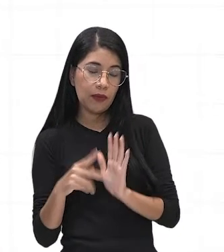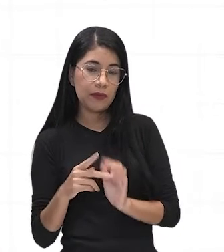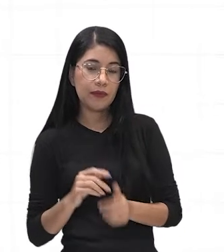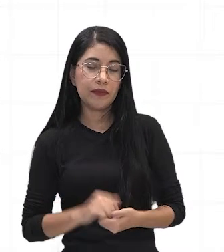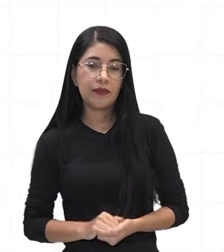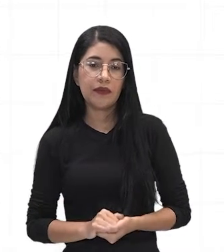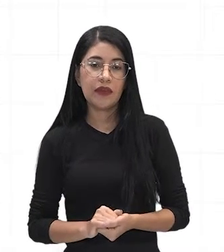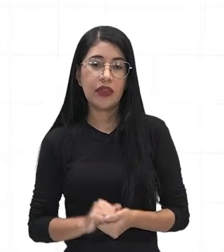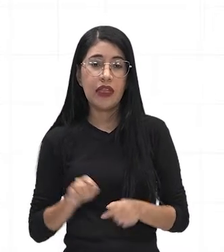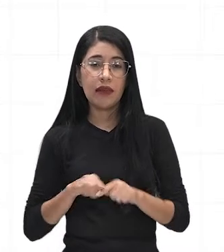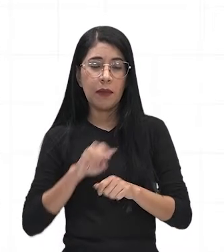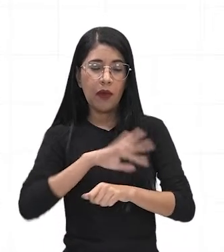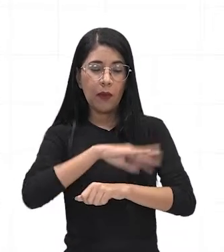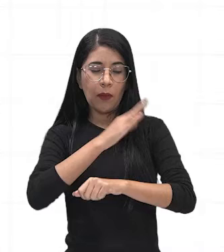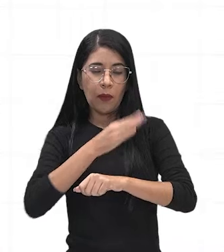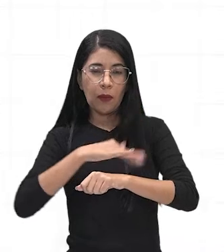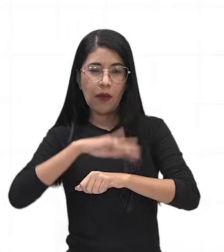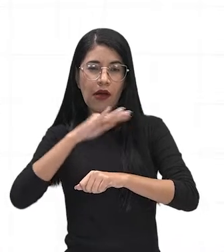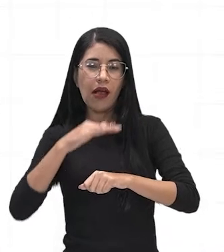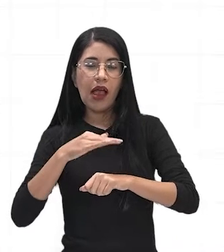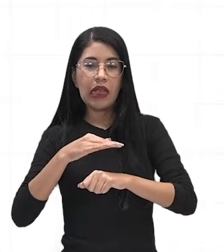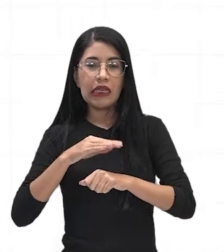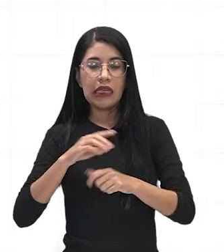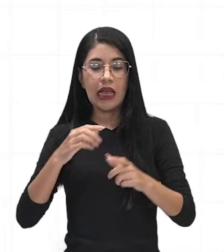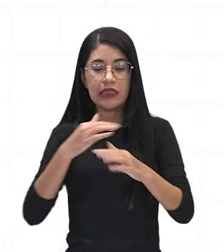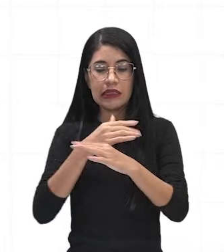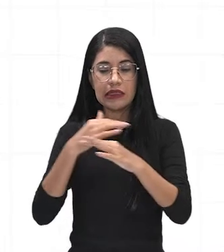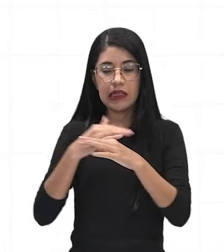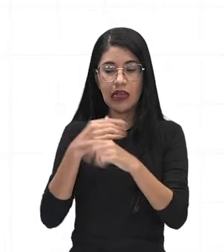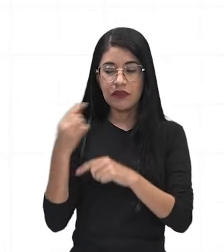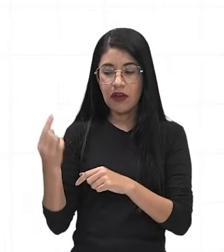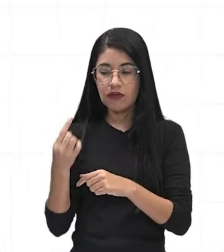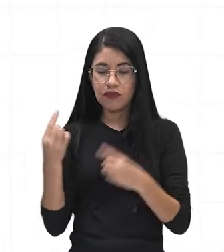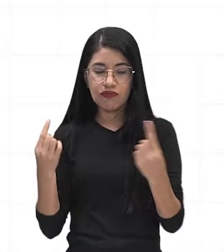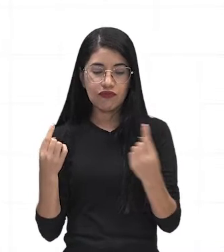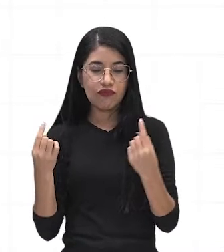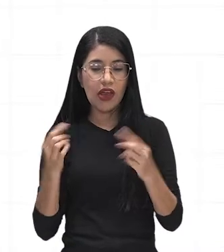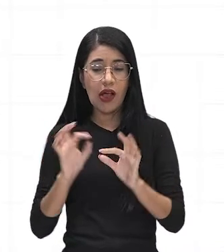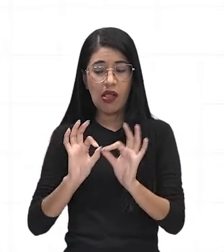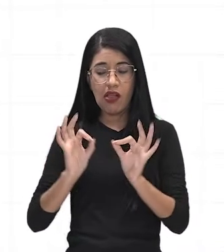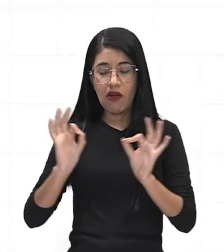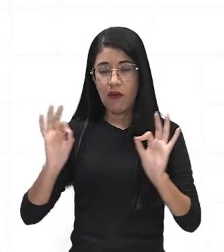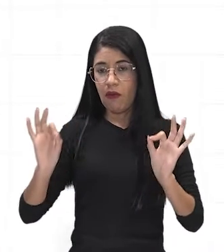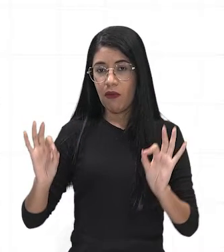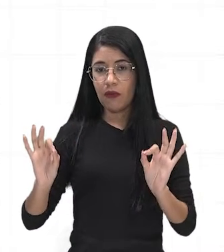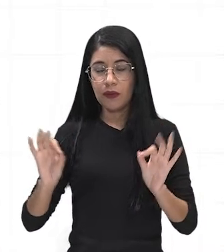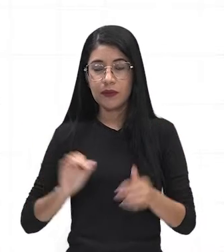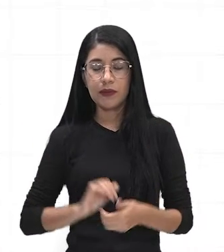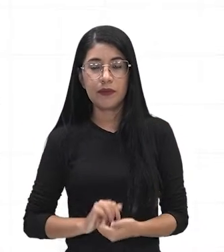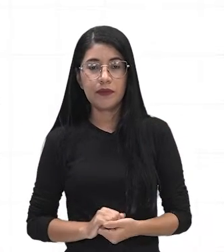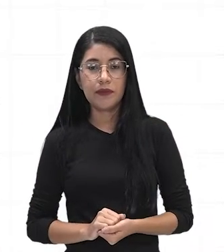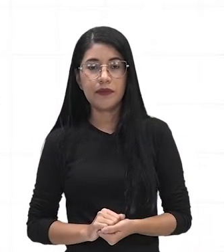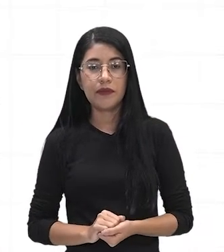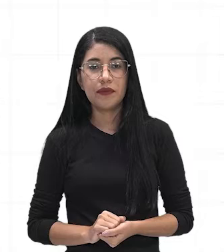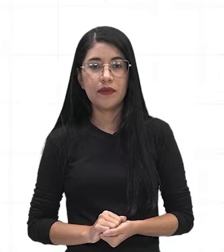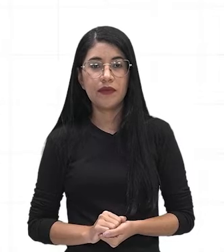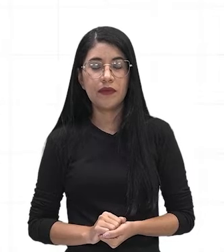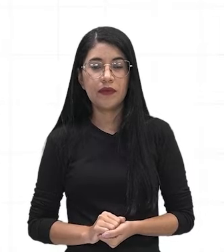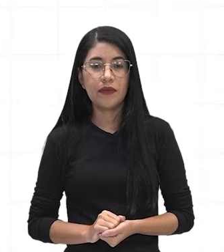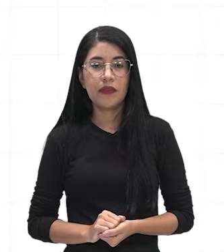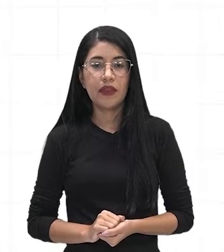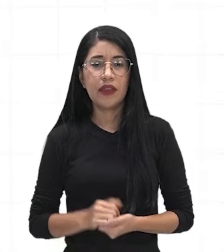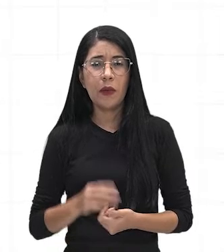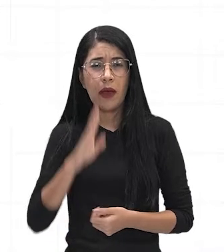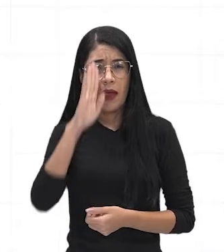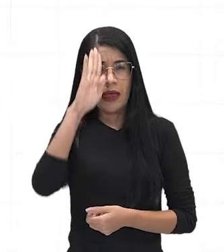relevo acidentado isolava as cidades umas das outras. Então, ali acompanha comigo, olha só. As